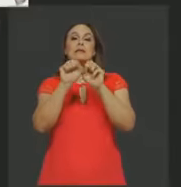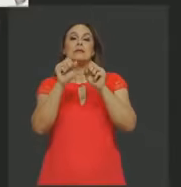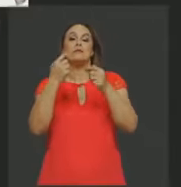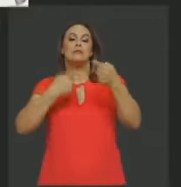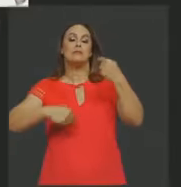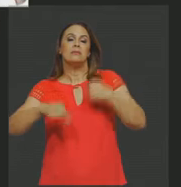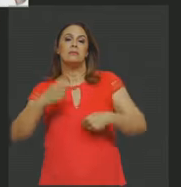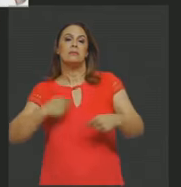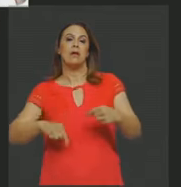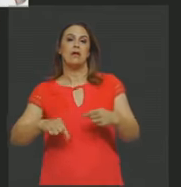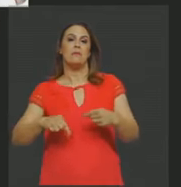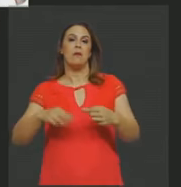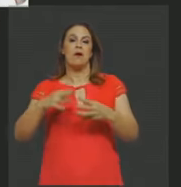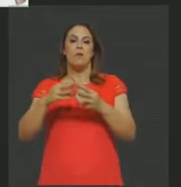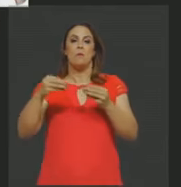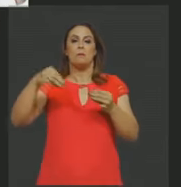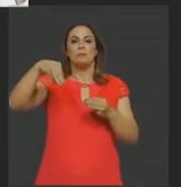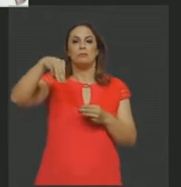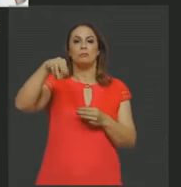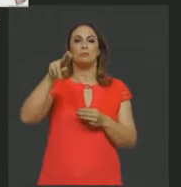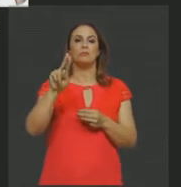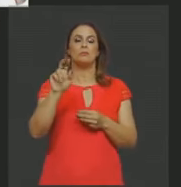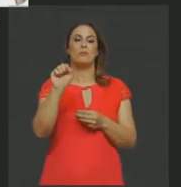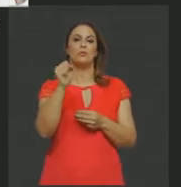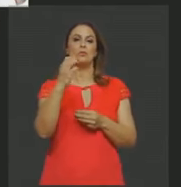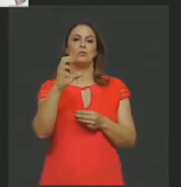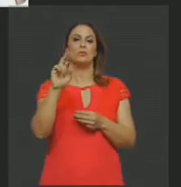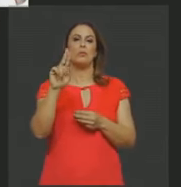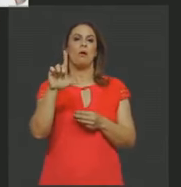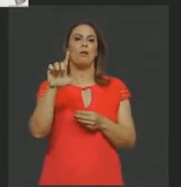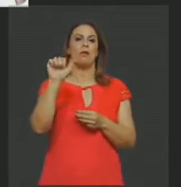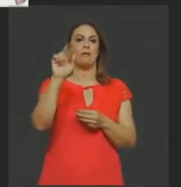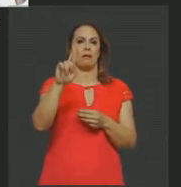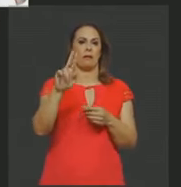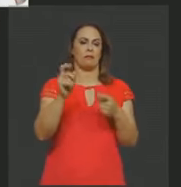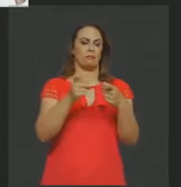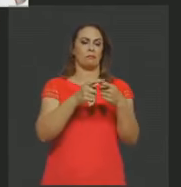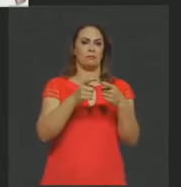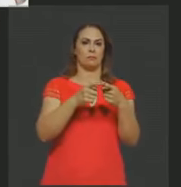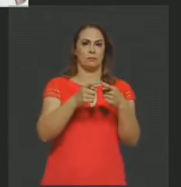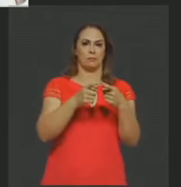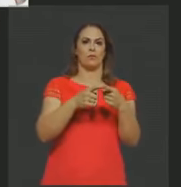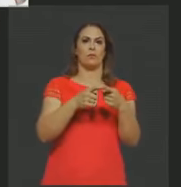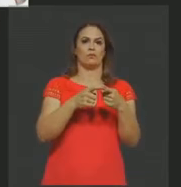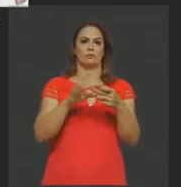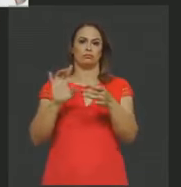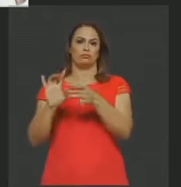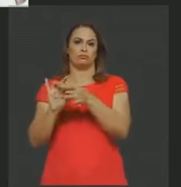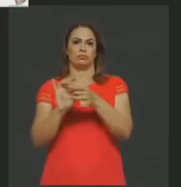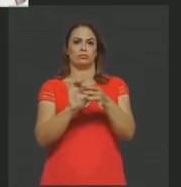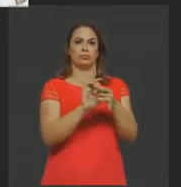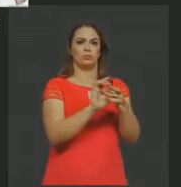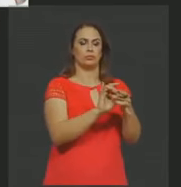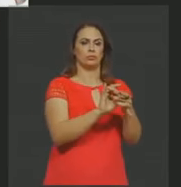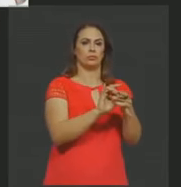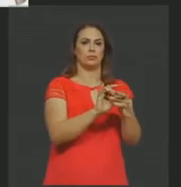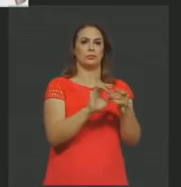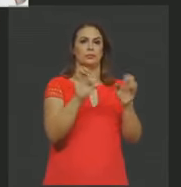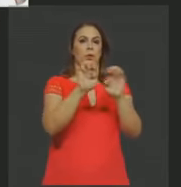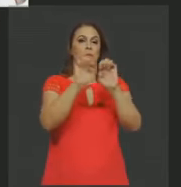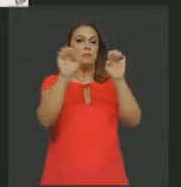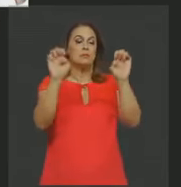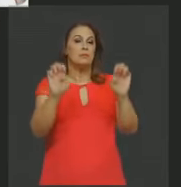Vamos ver, quais sistemas estão relacionados então à locomoção? Nessa imagem, a gente pode ver o